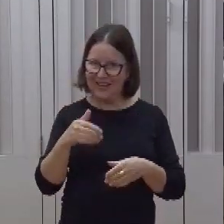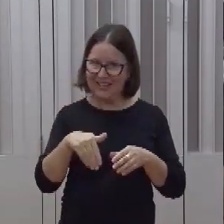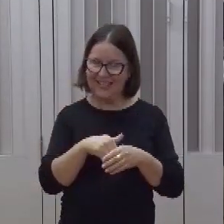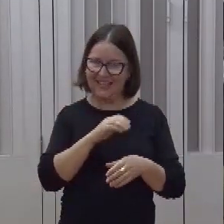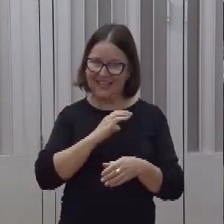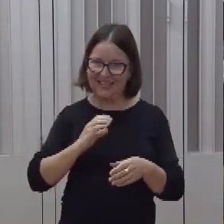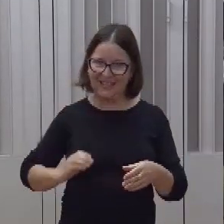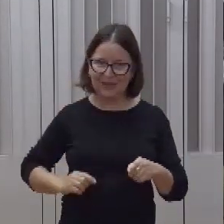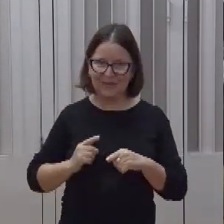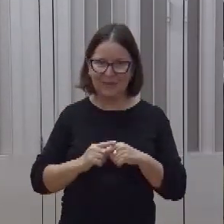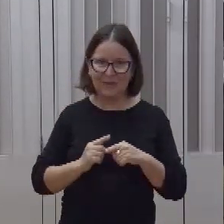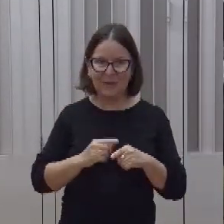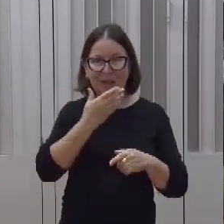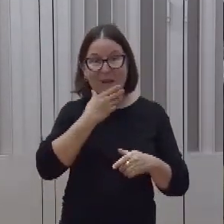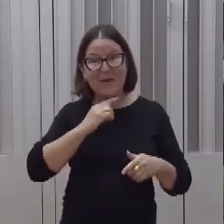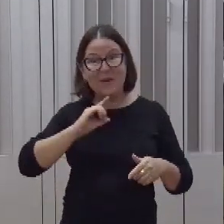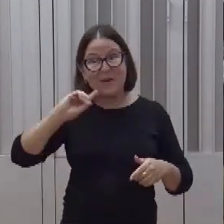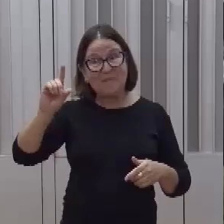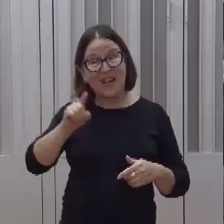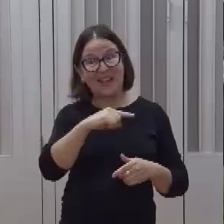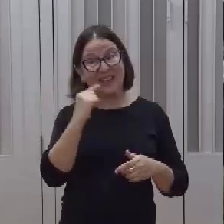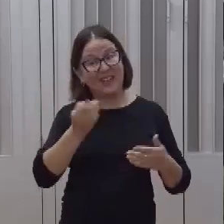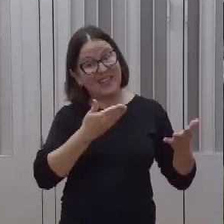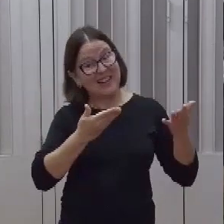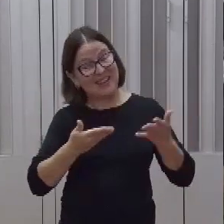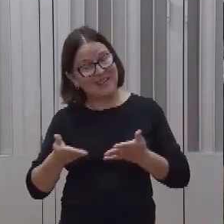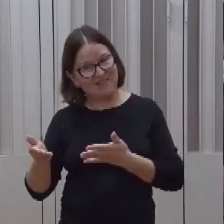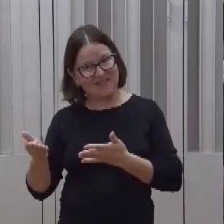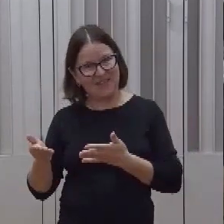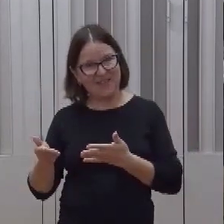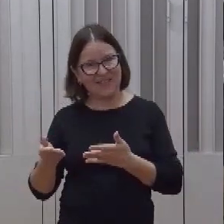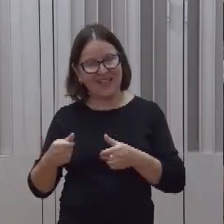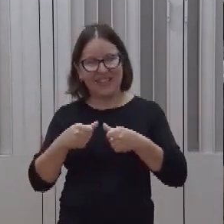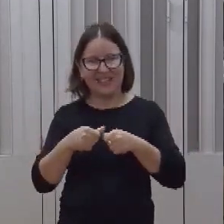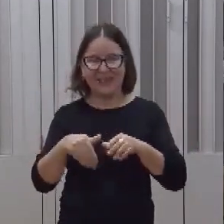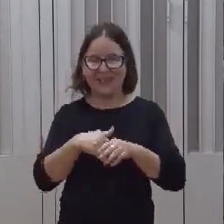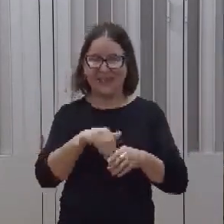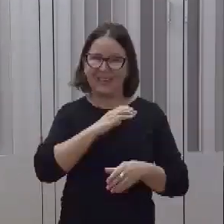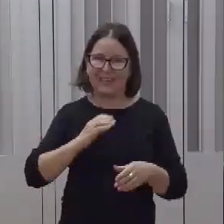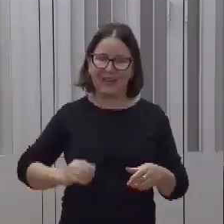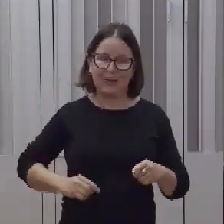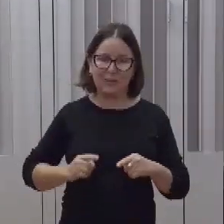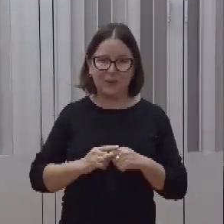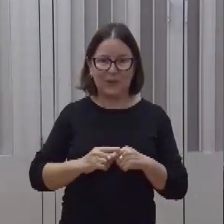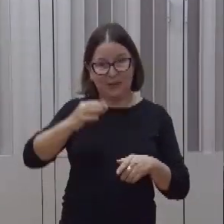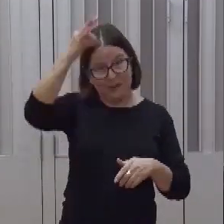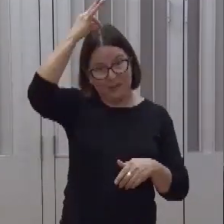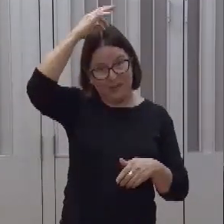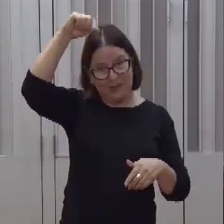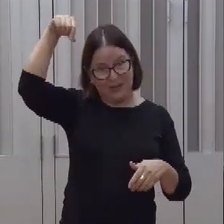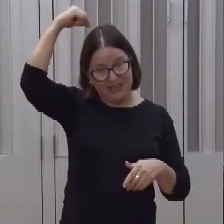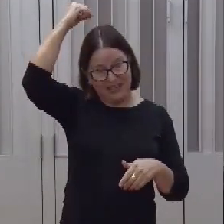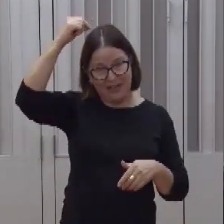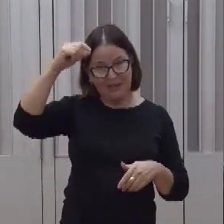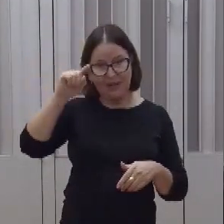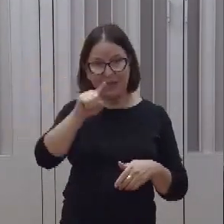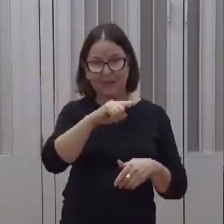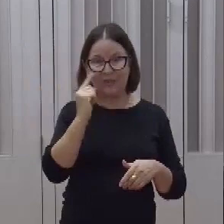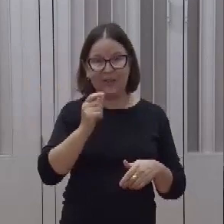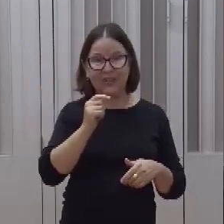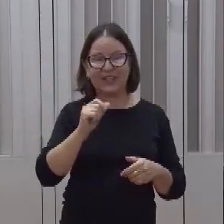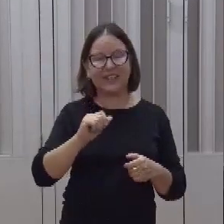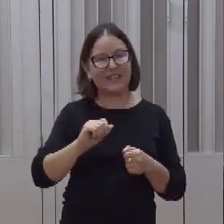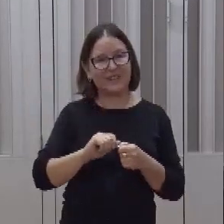si. Nós estamos em Cristo porque o Espírito Santo nos convenceu do pecado. Nós estamos em Cristo porque